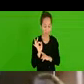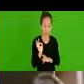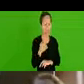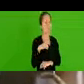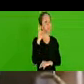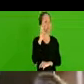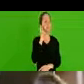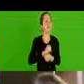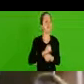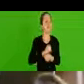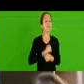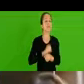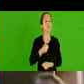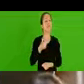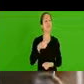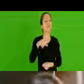era muito comum